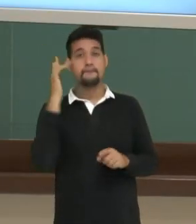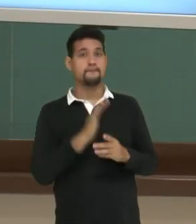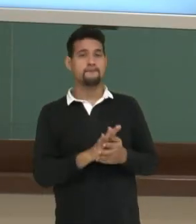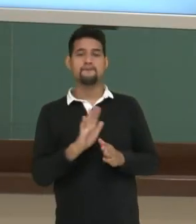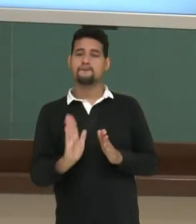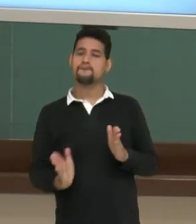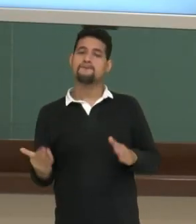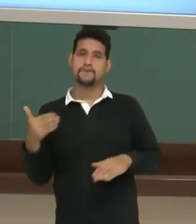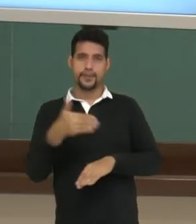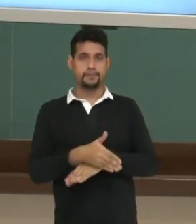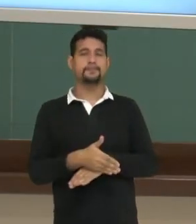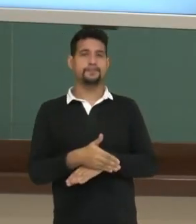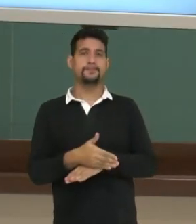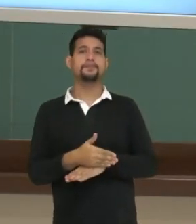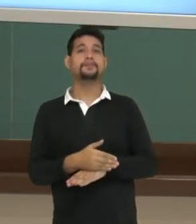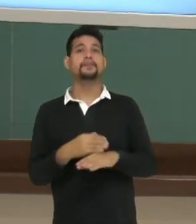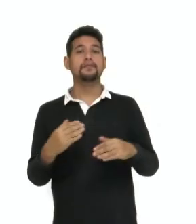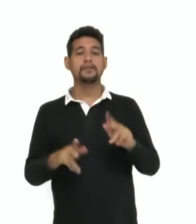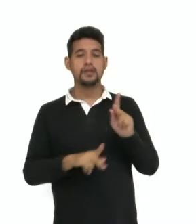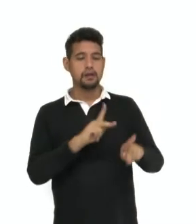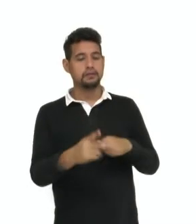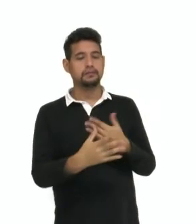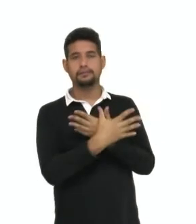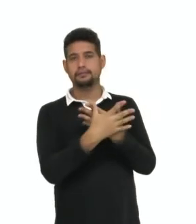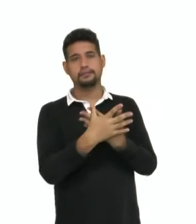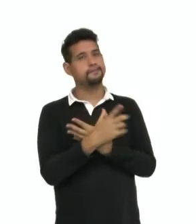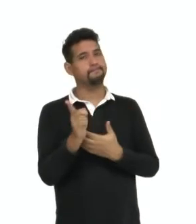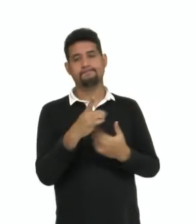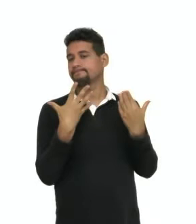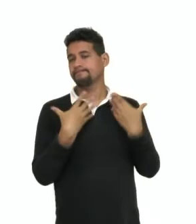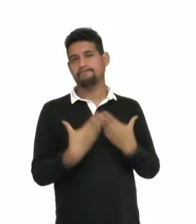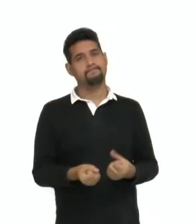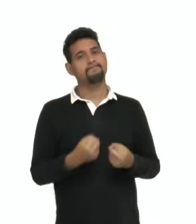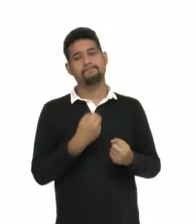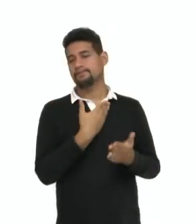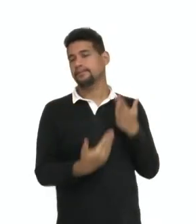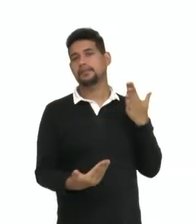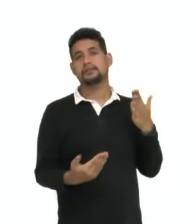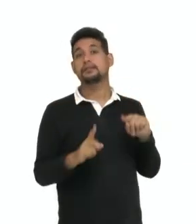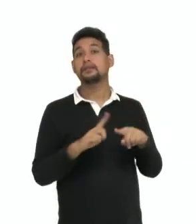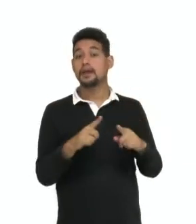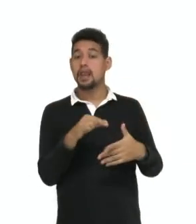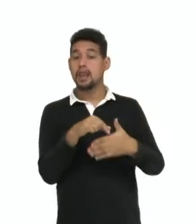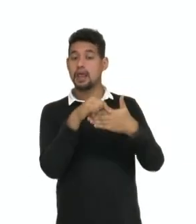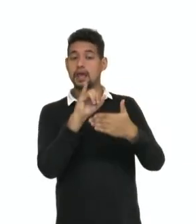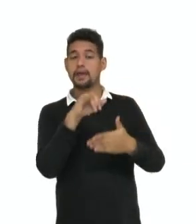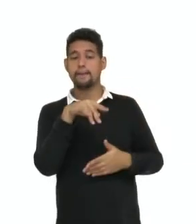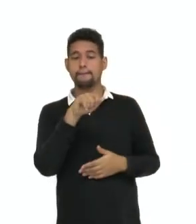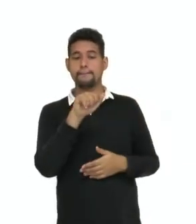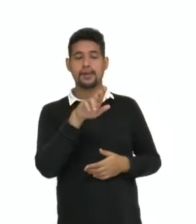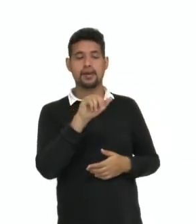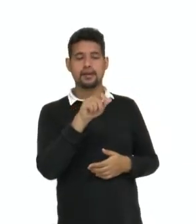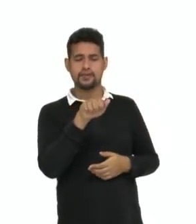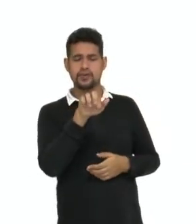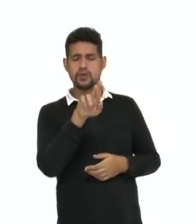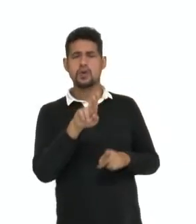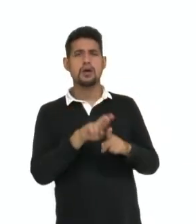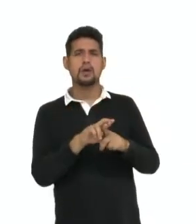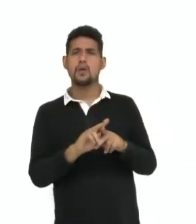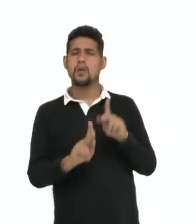assim, né? Os incas não se deram por vencidos e, liderados pelo imperador Manco